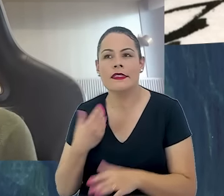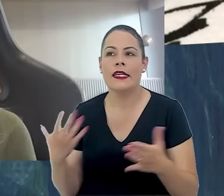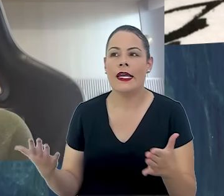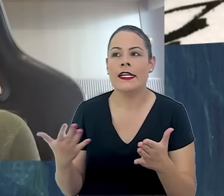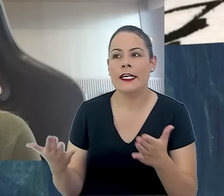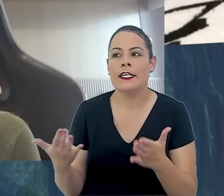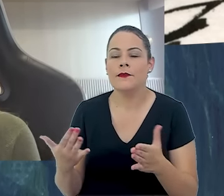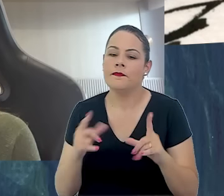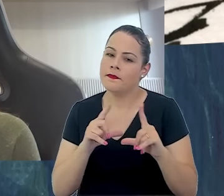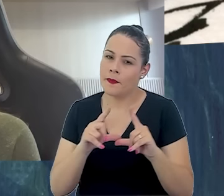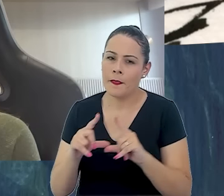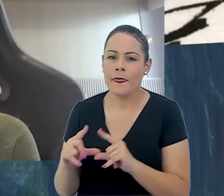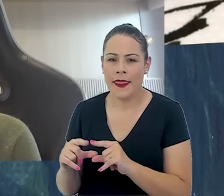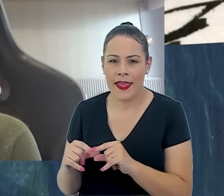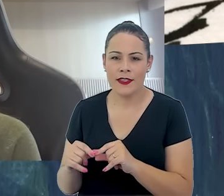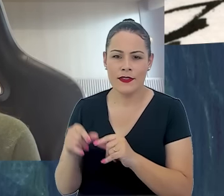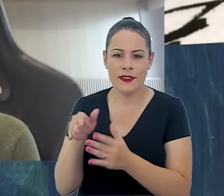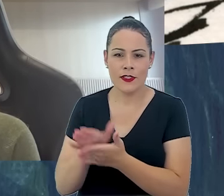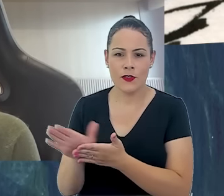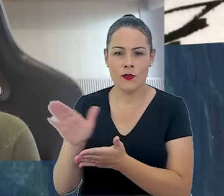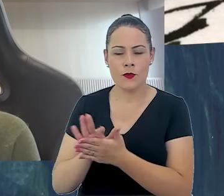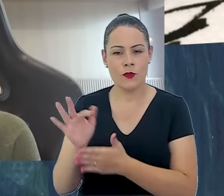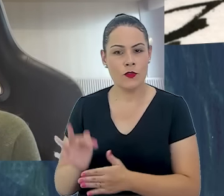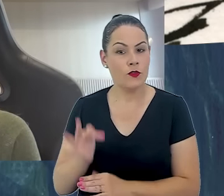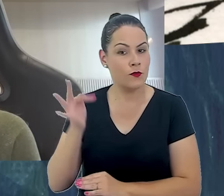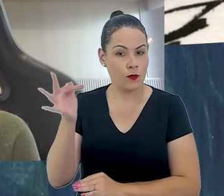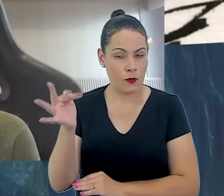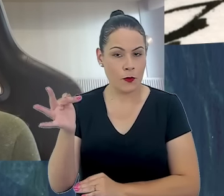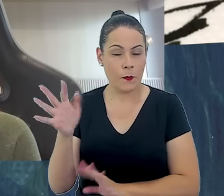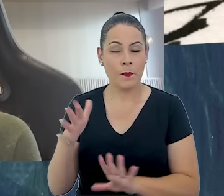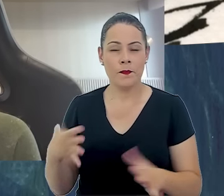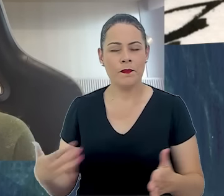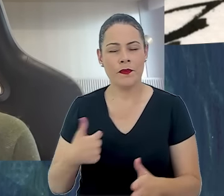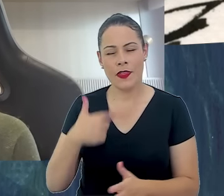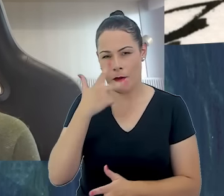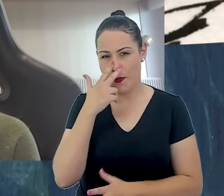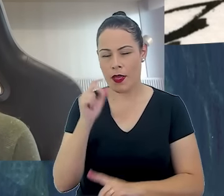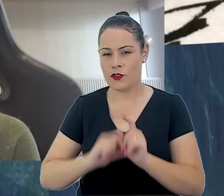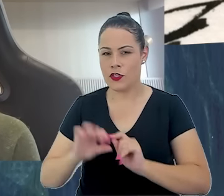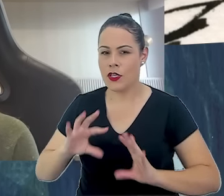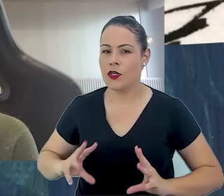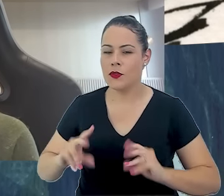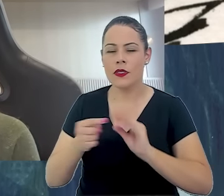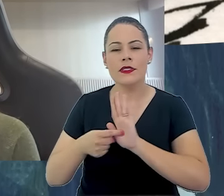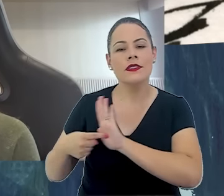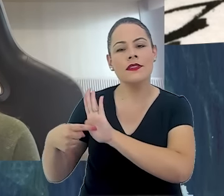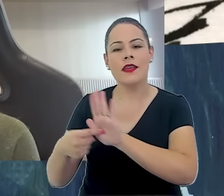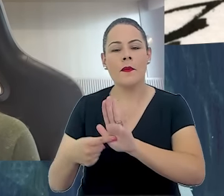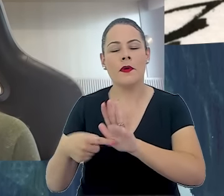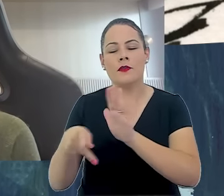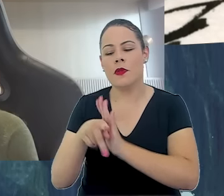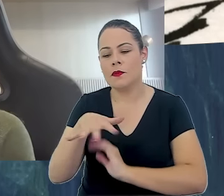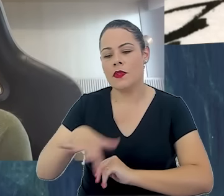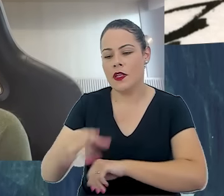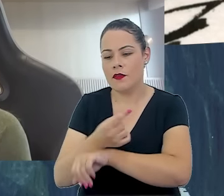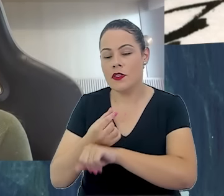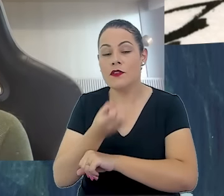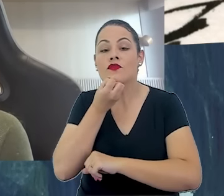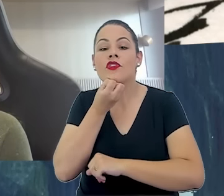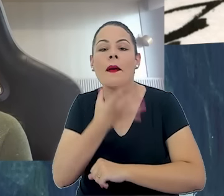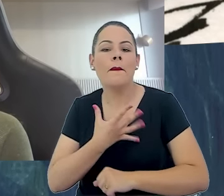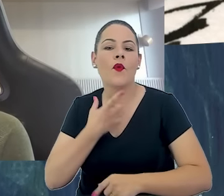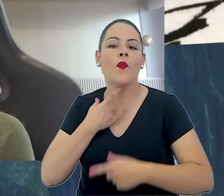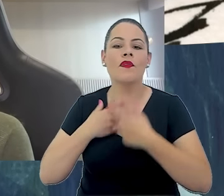estaria, digamos assim, reduzindo os seus custos futuros. Eu acho que essa sinalização do mercado, e o Luiz falou nisso, esta